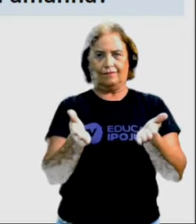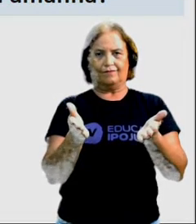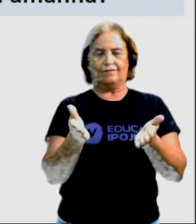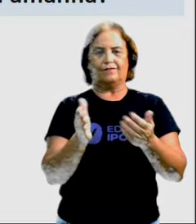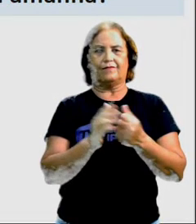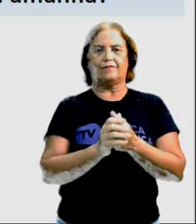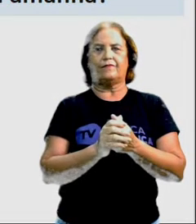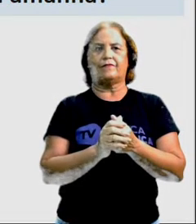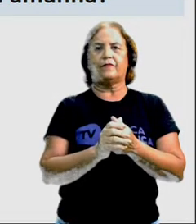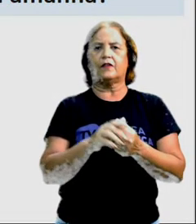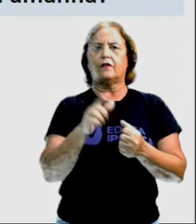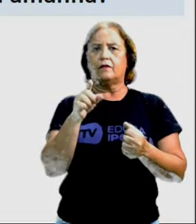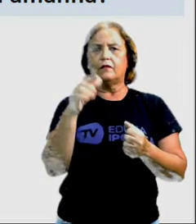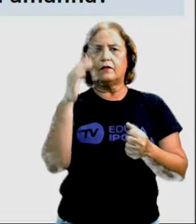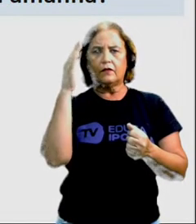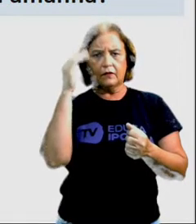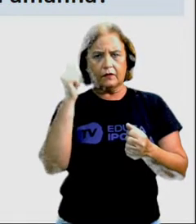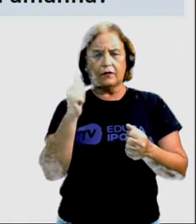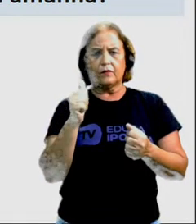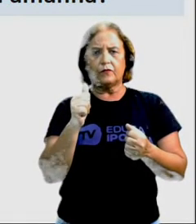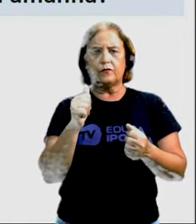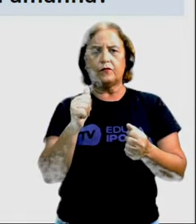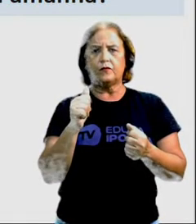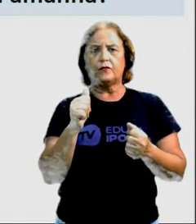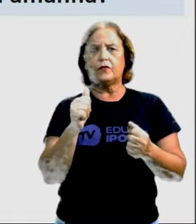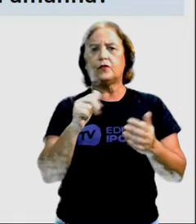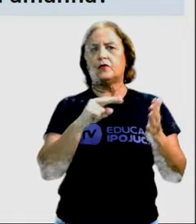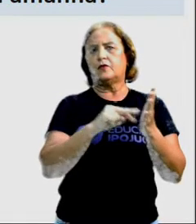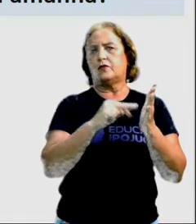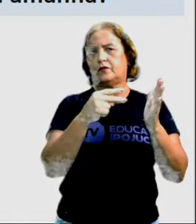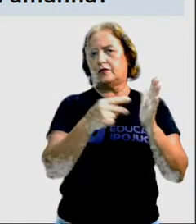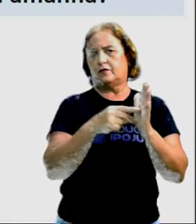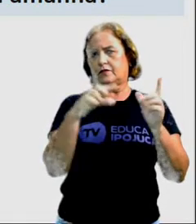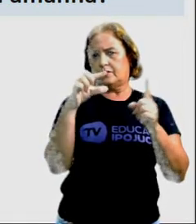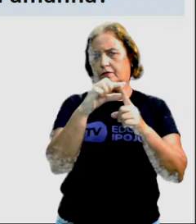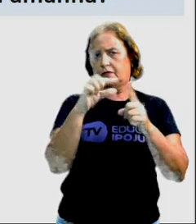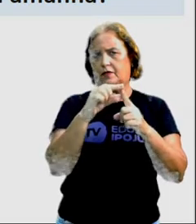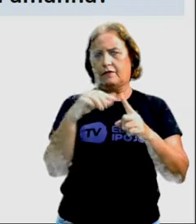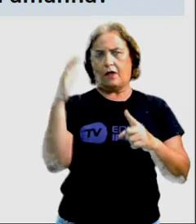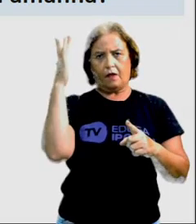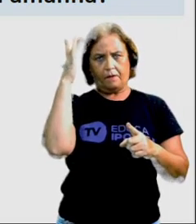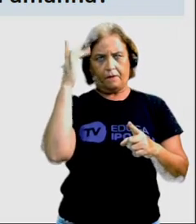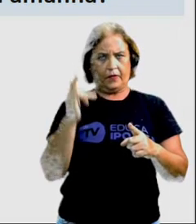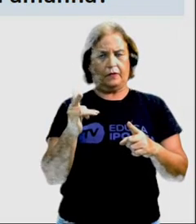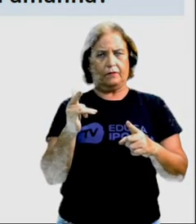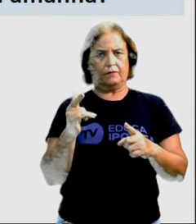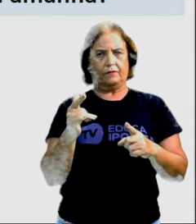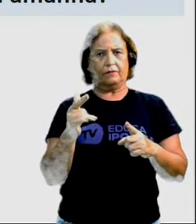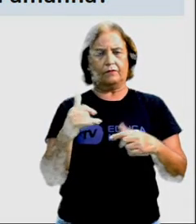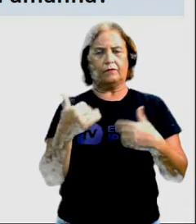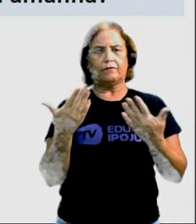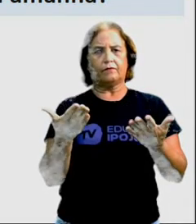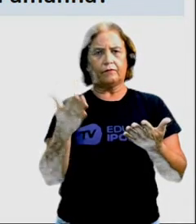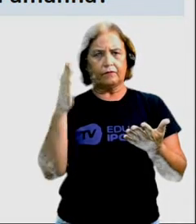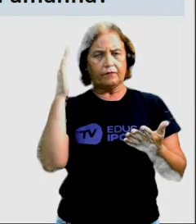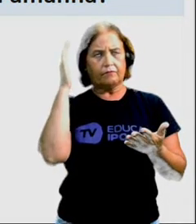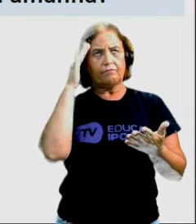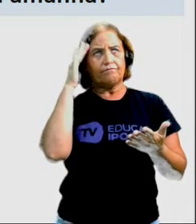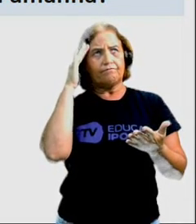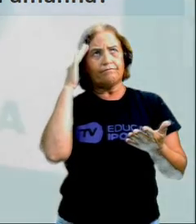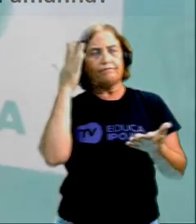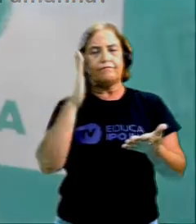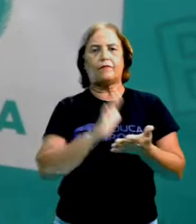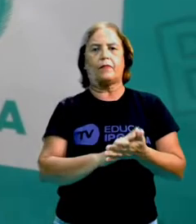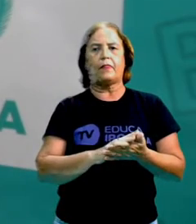que será que você sabe o que significa a palavra amanhã E aí criança pensaram